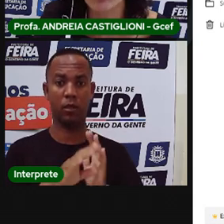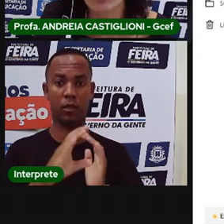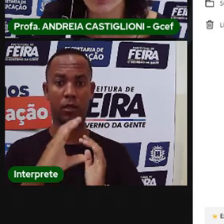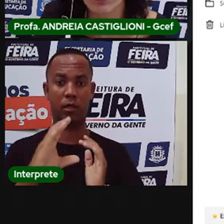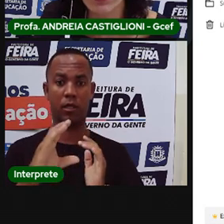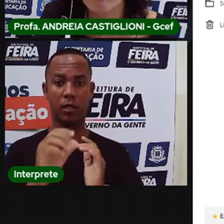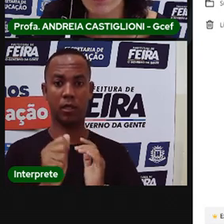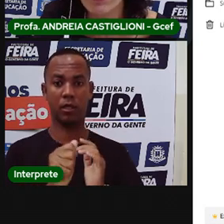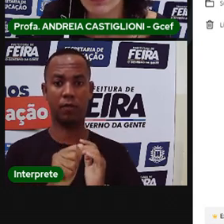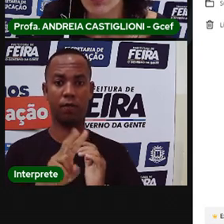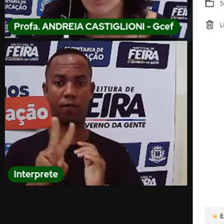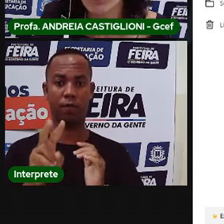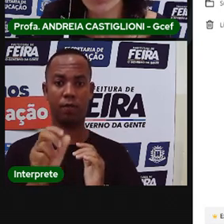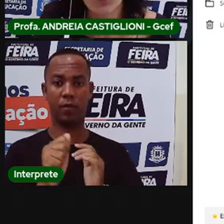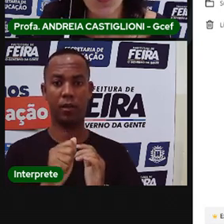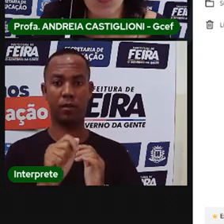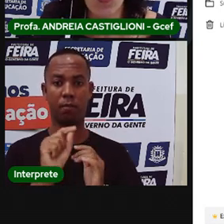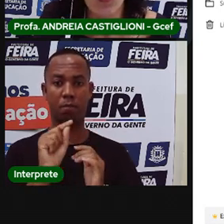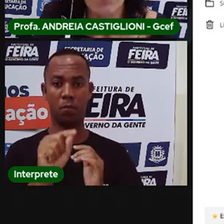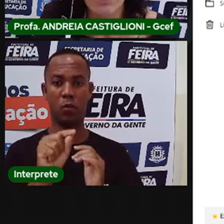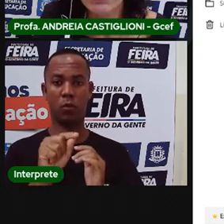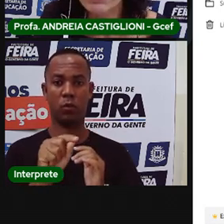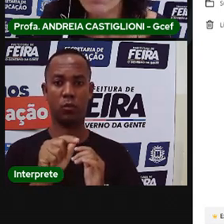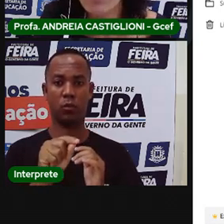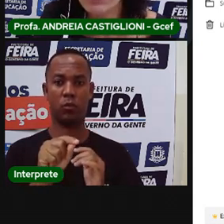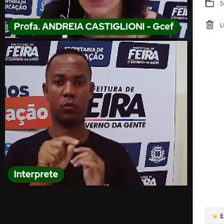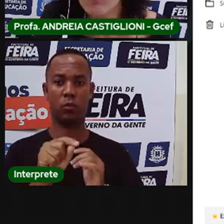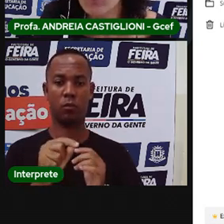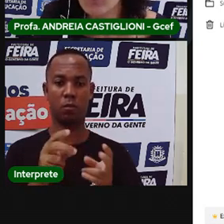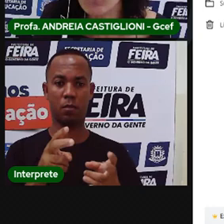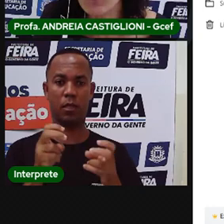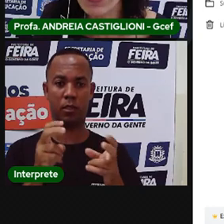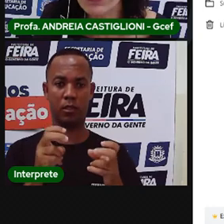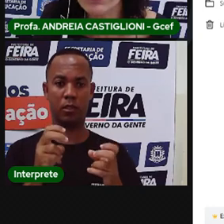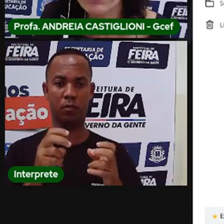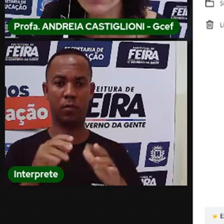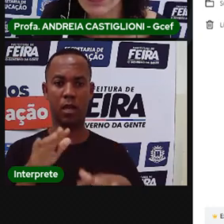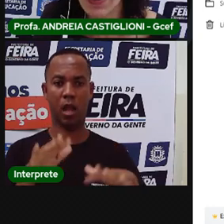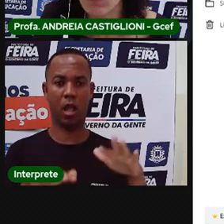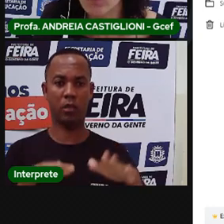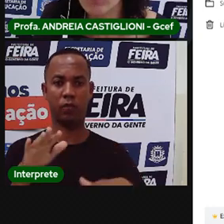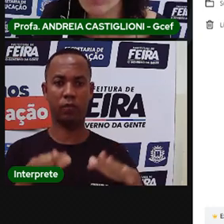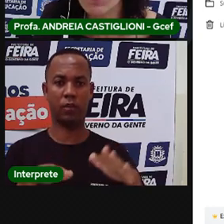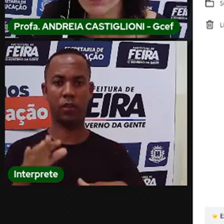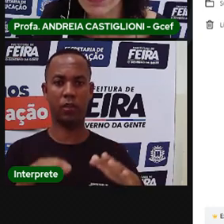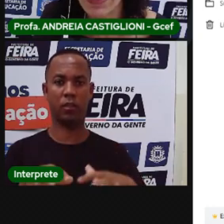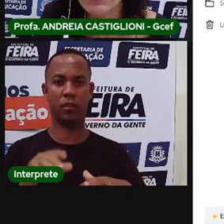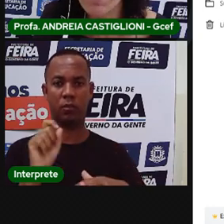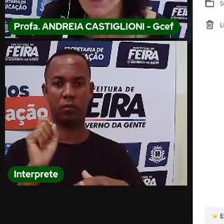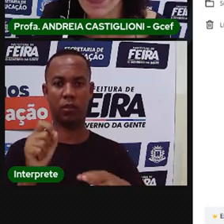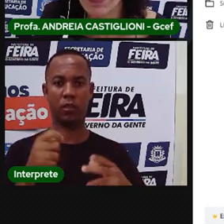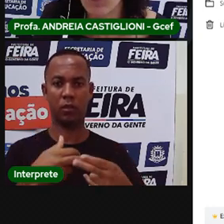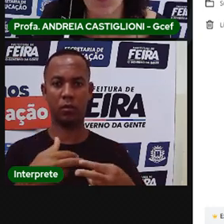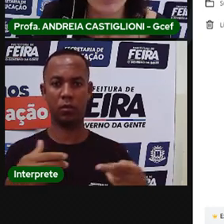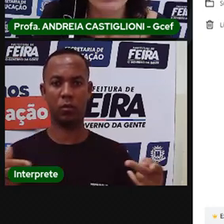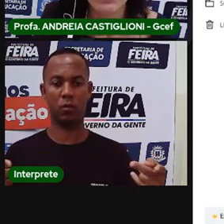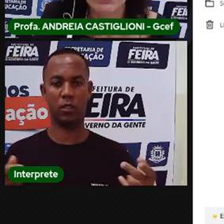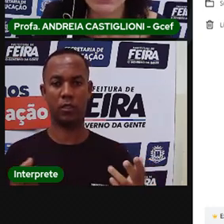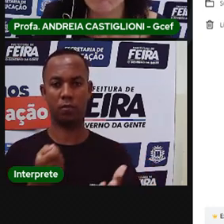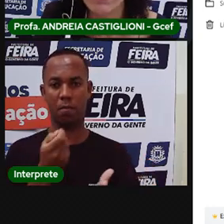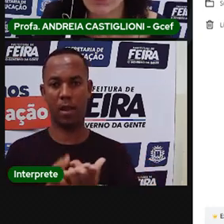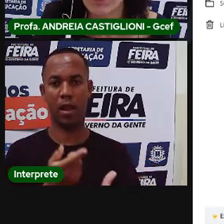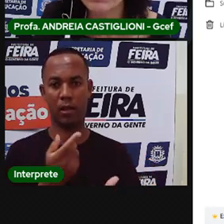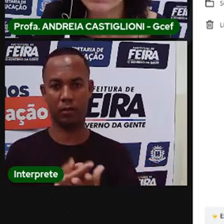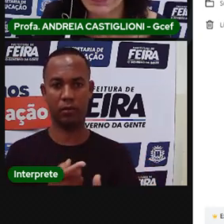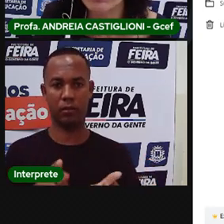www.canva.com. Percebam que algumas alguns materiais é pago. E aí